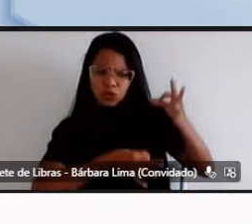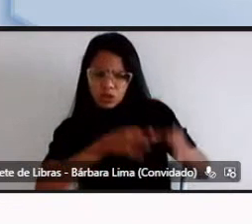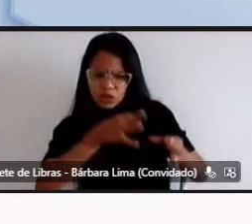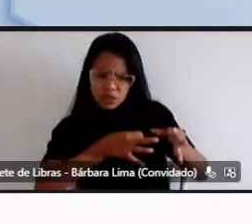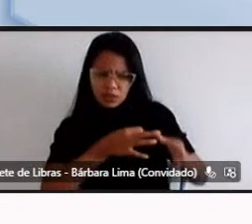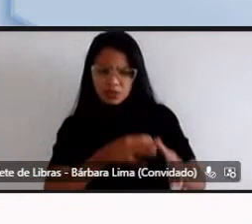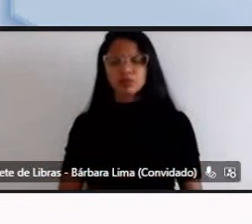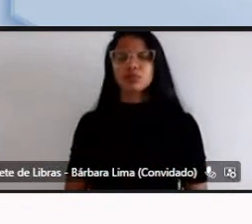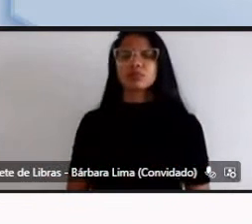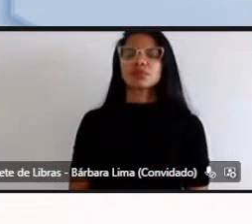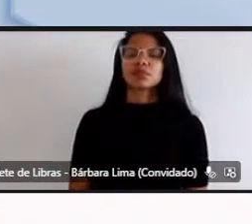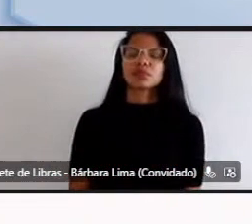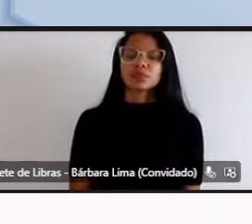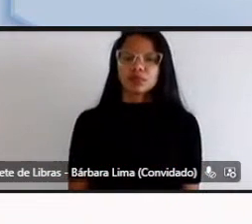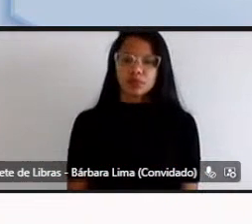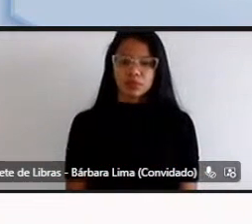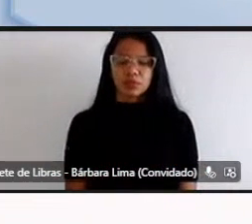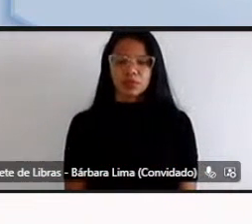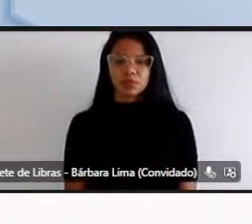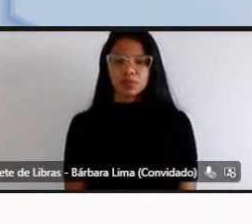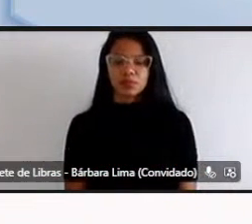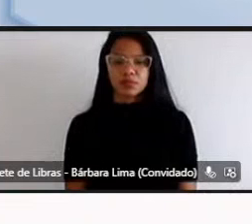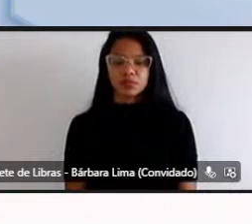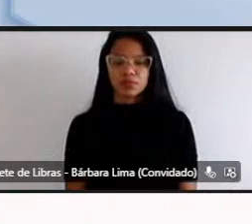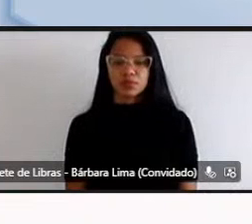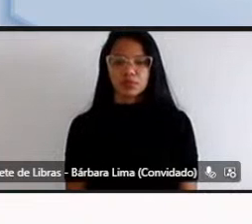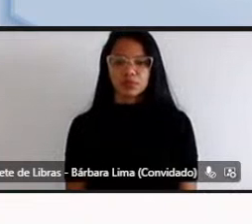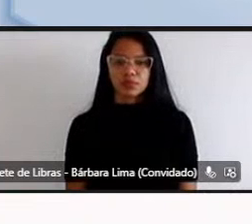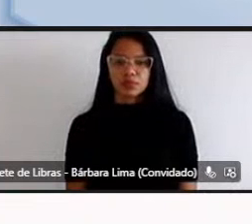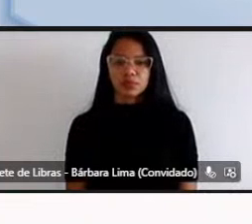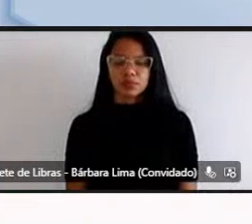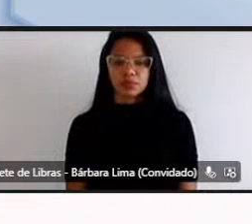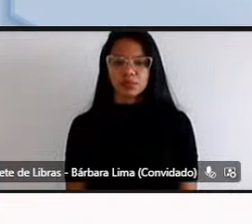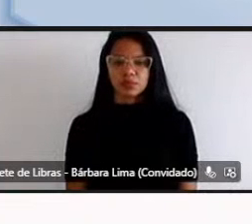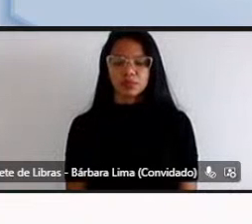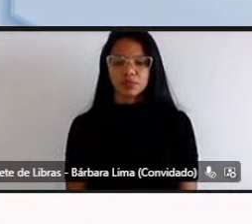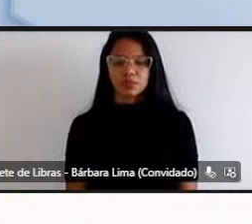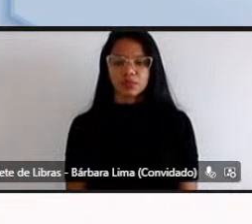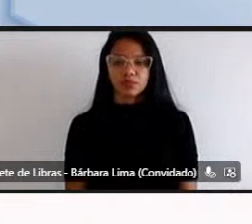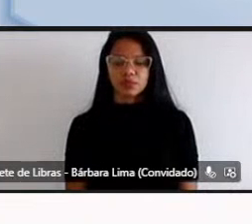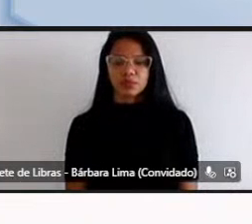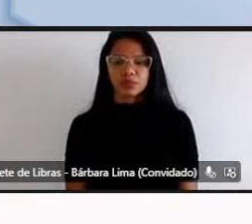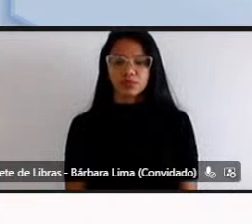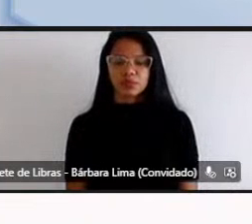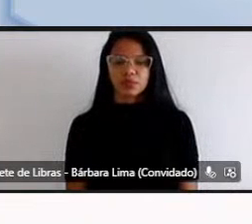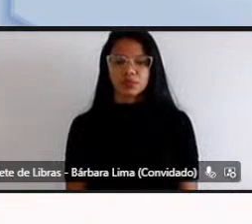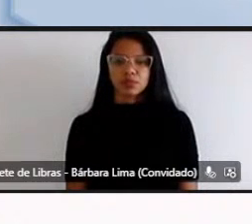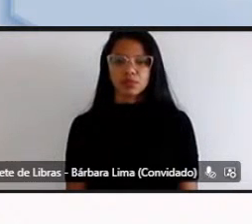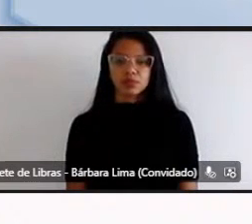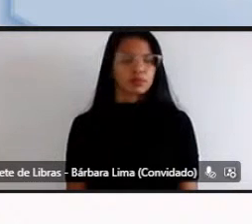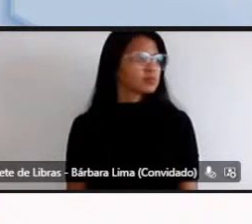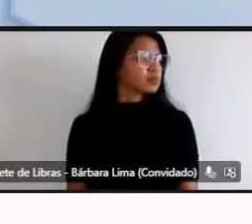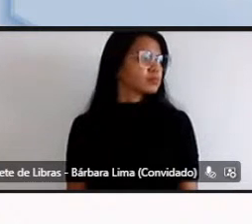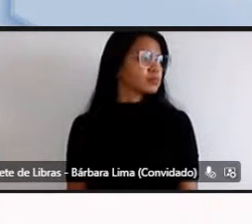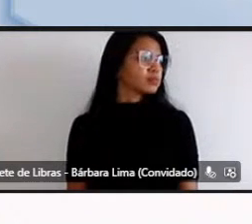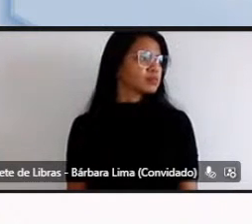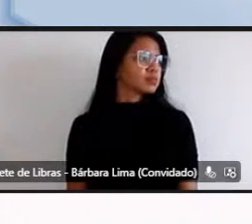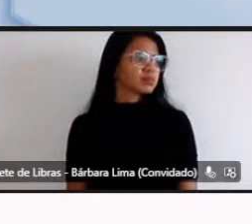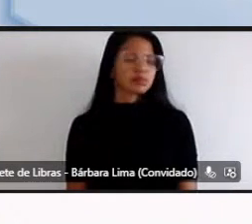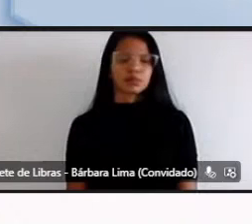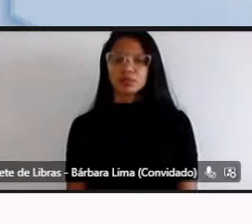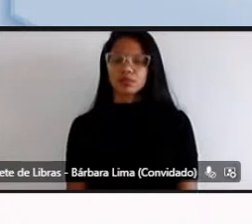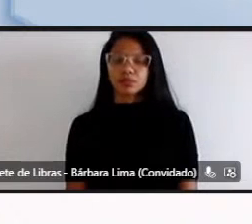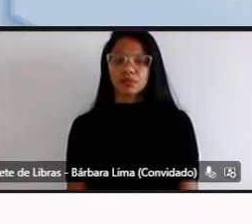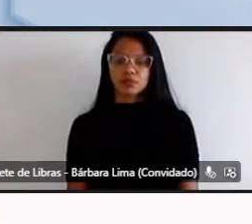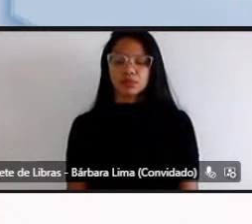not just the victim, because we have this idea within restorative justice that harm ripples out